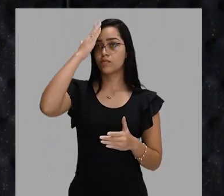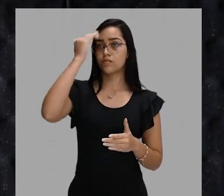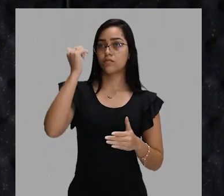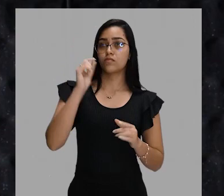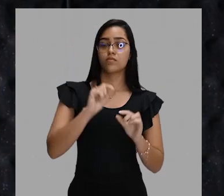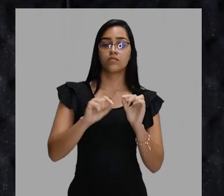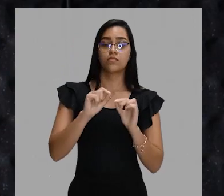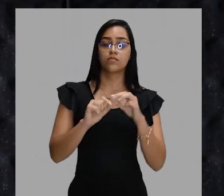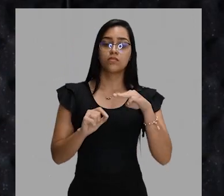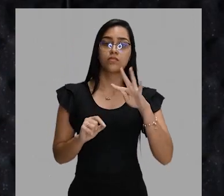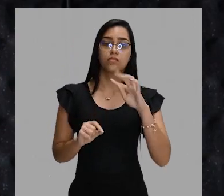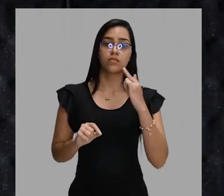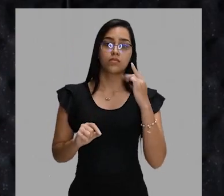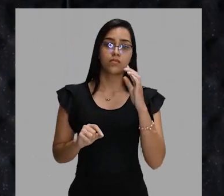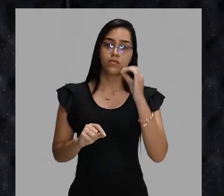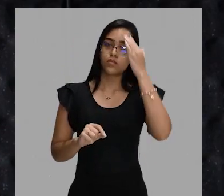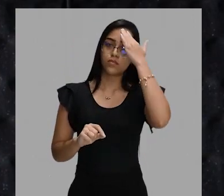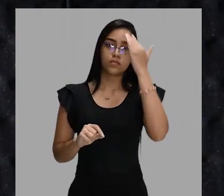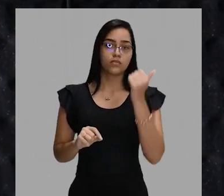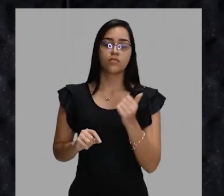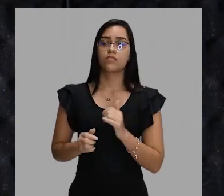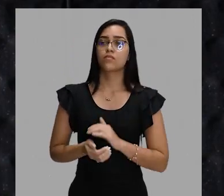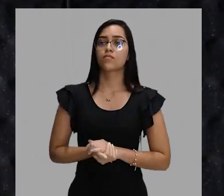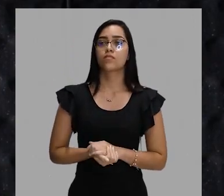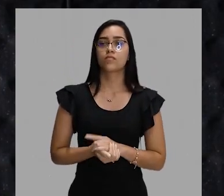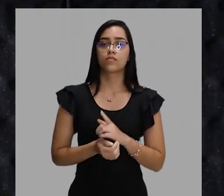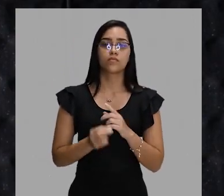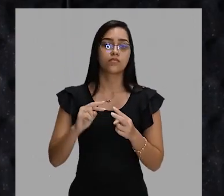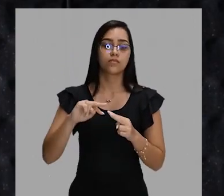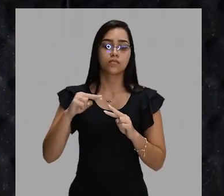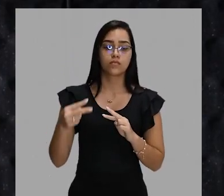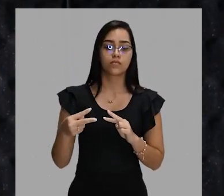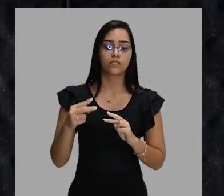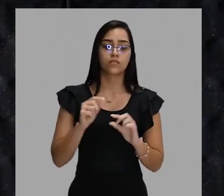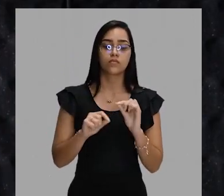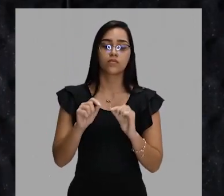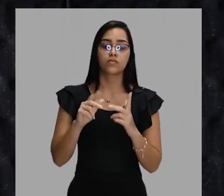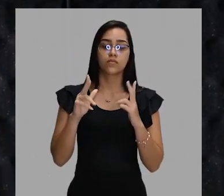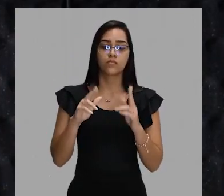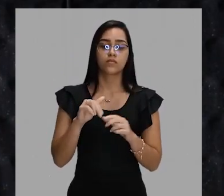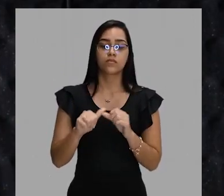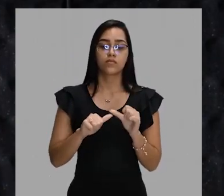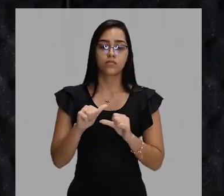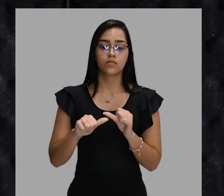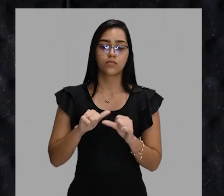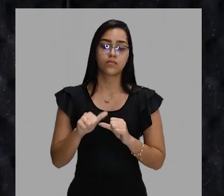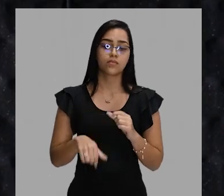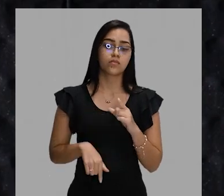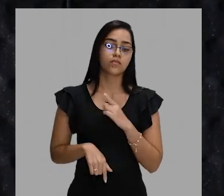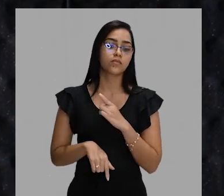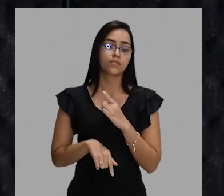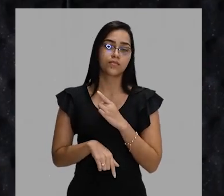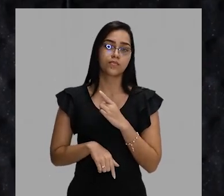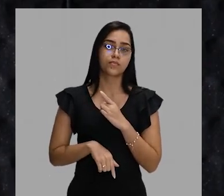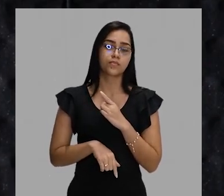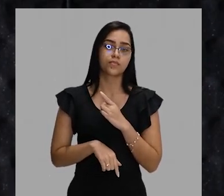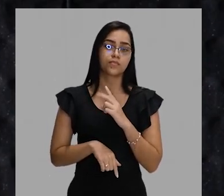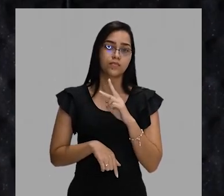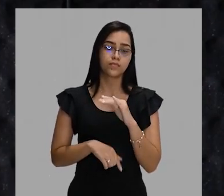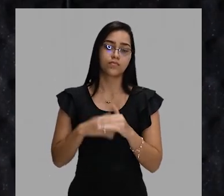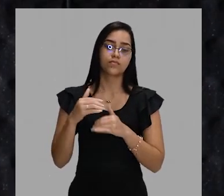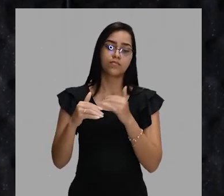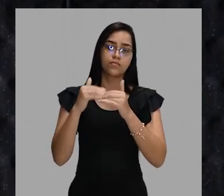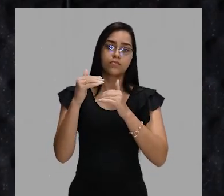que era mutação, né? Mutações genéticas, que são aquelas alterações que o material genético vai